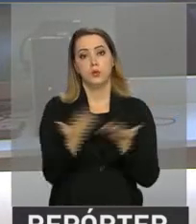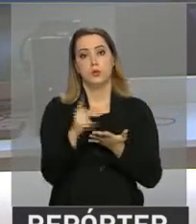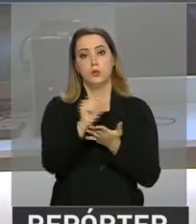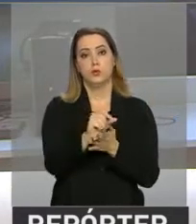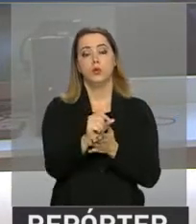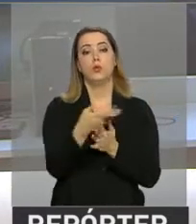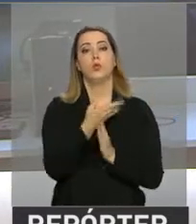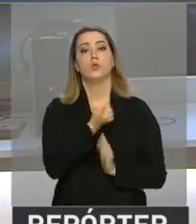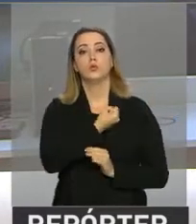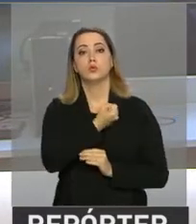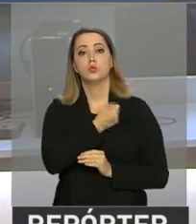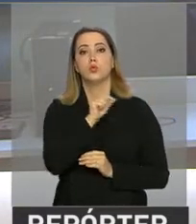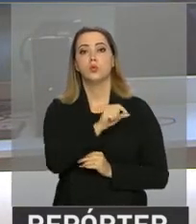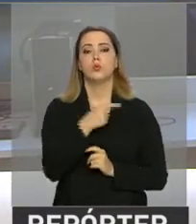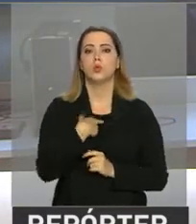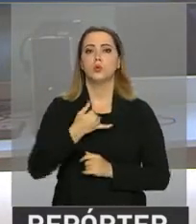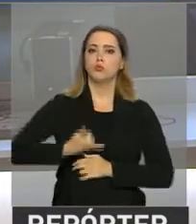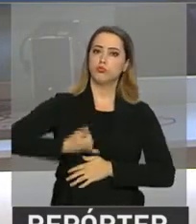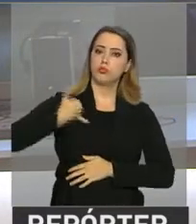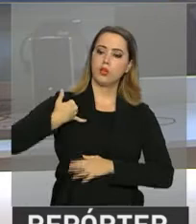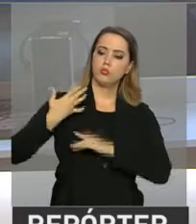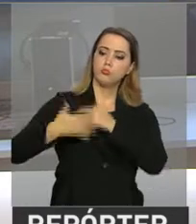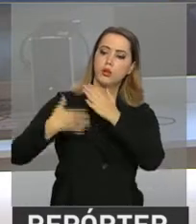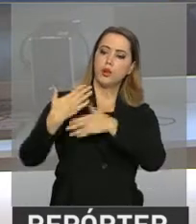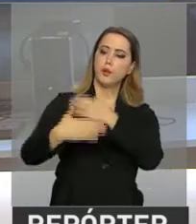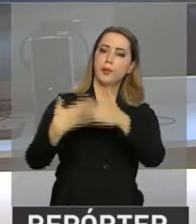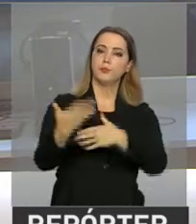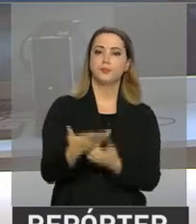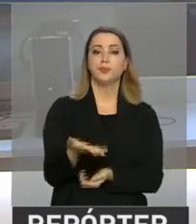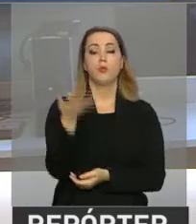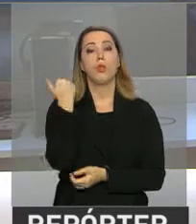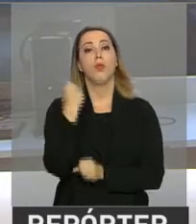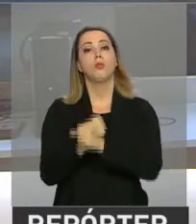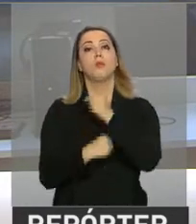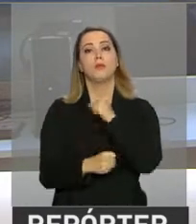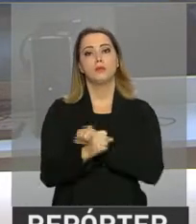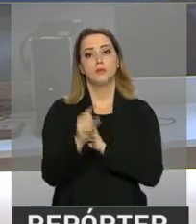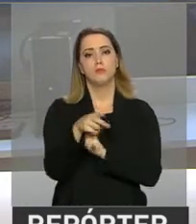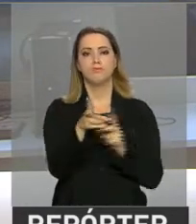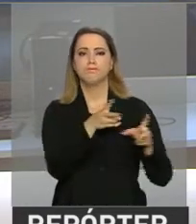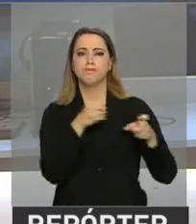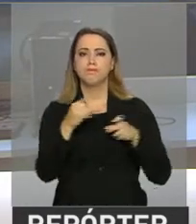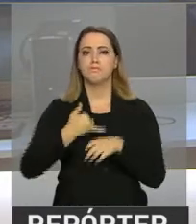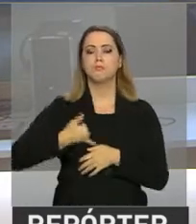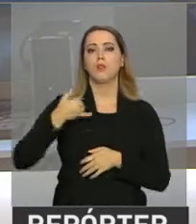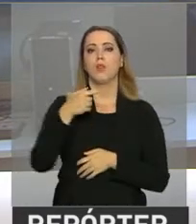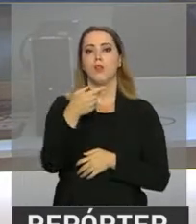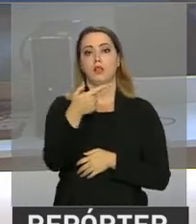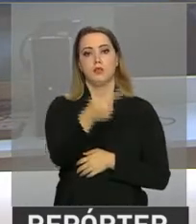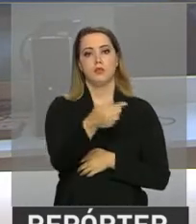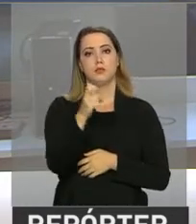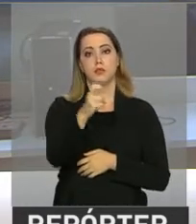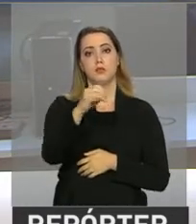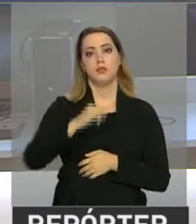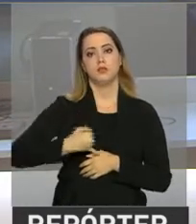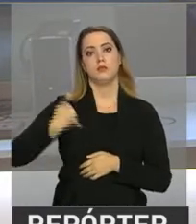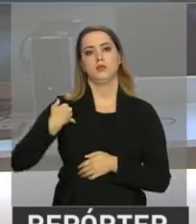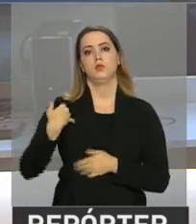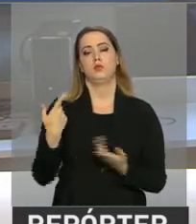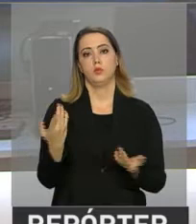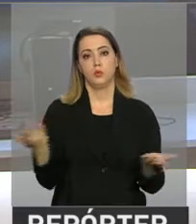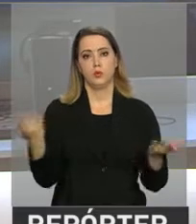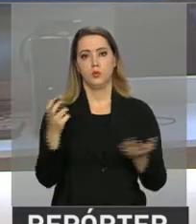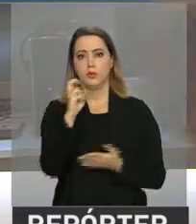a longevidade da nossa população em 2015 a expectativa de vida do brasileiro chegou a 75 anos cinco meses e